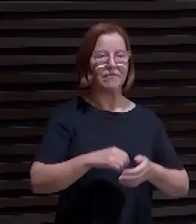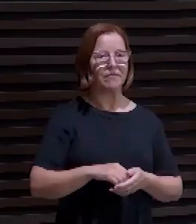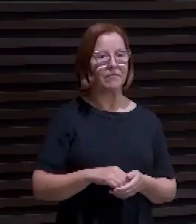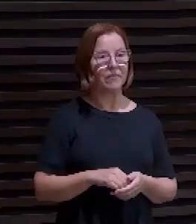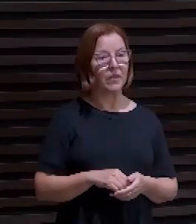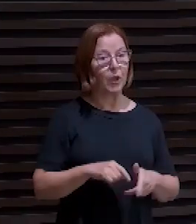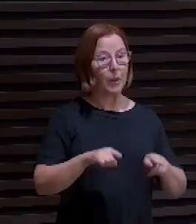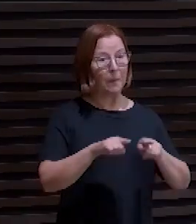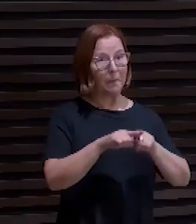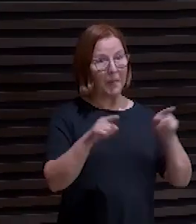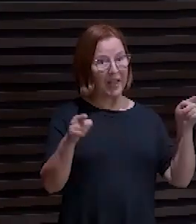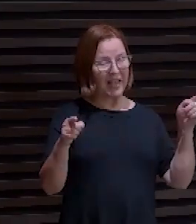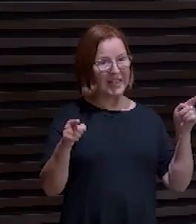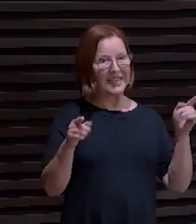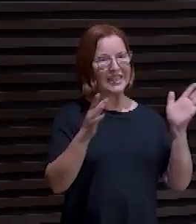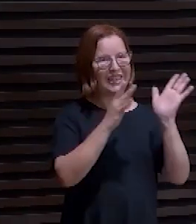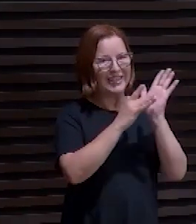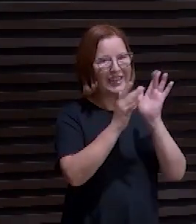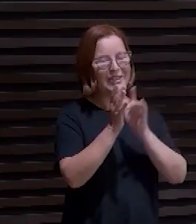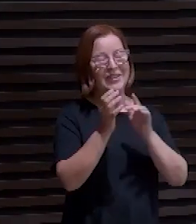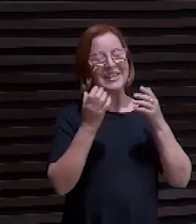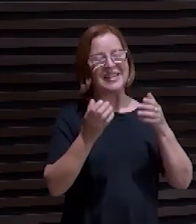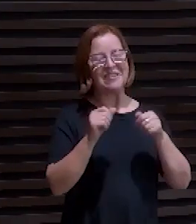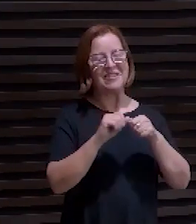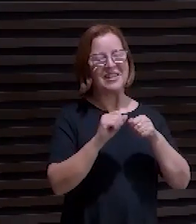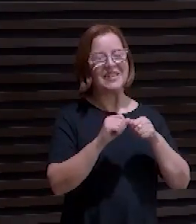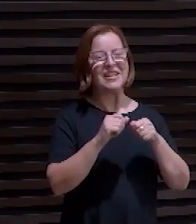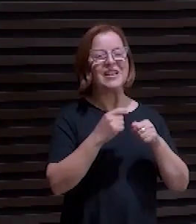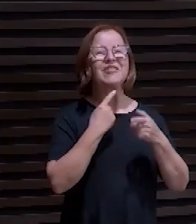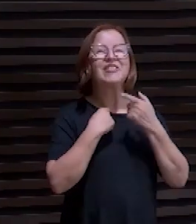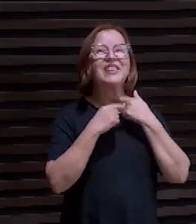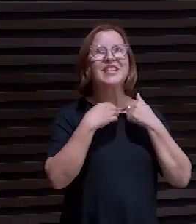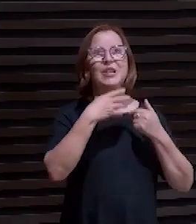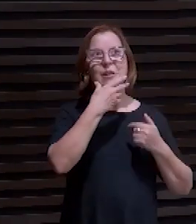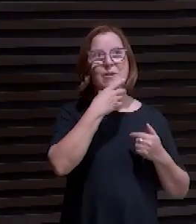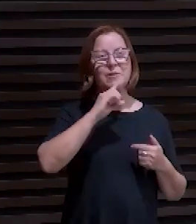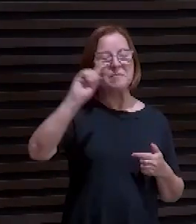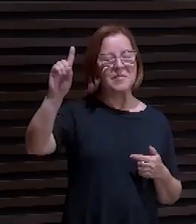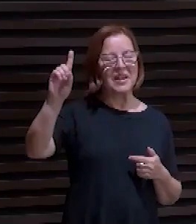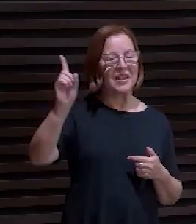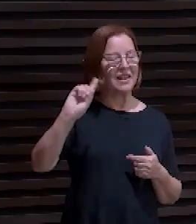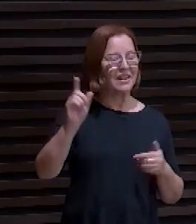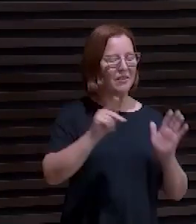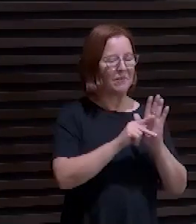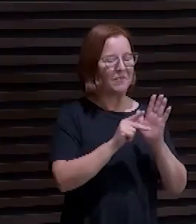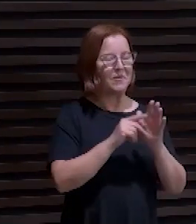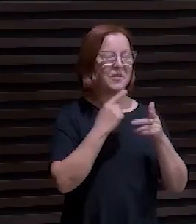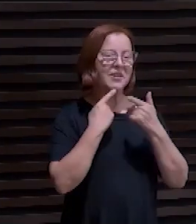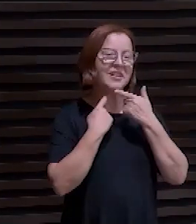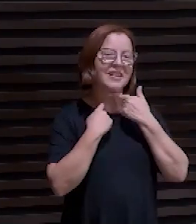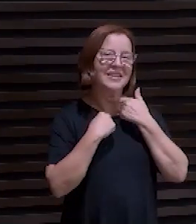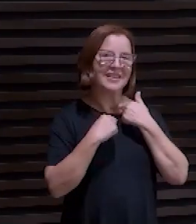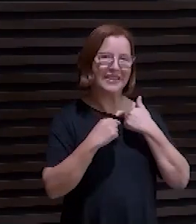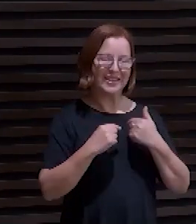Mas como ele queria fazer a vontade do Pai e não os seus desejos,